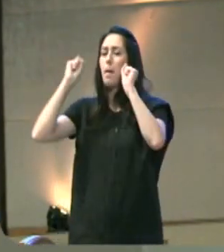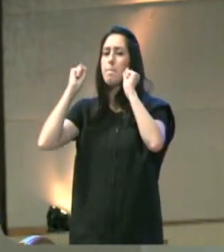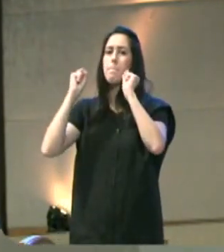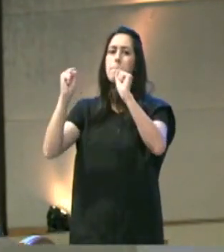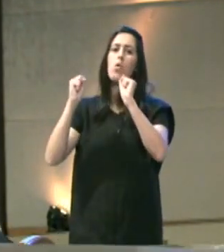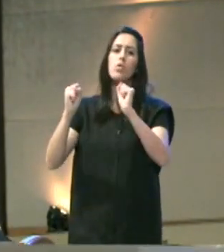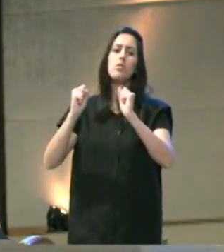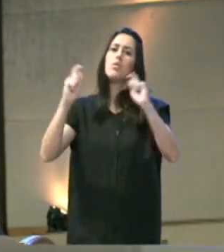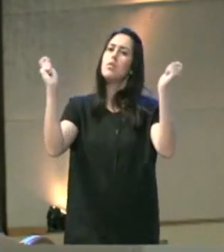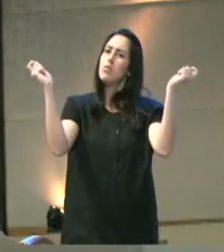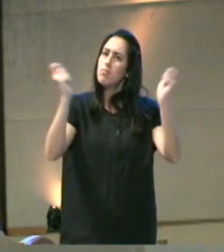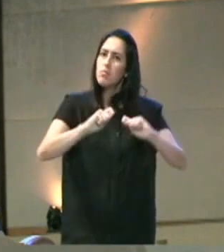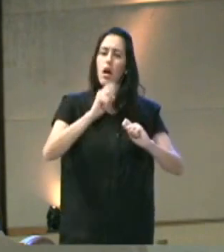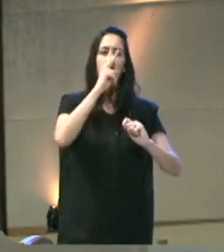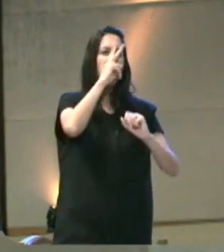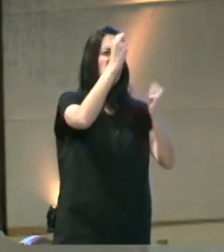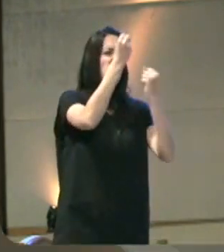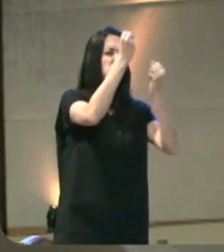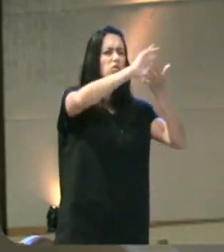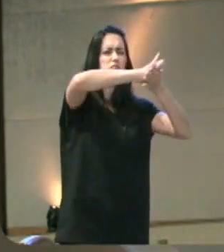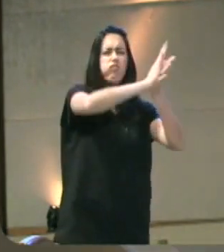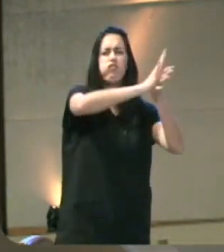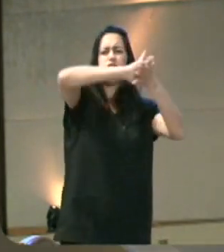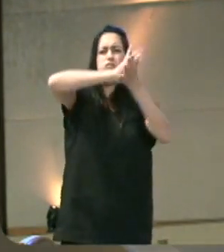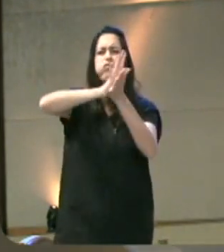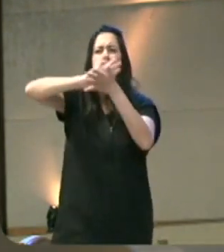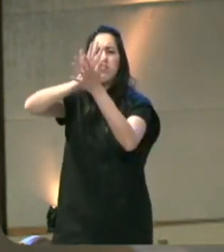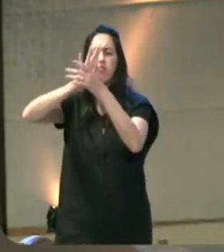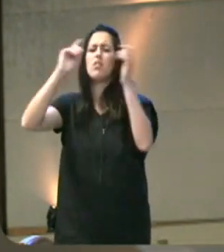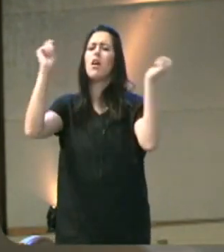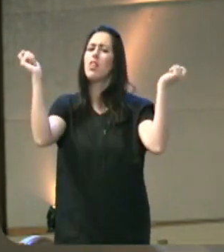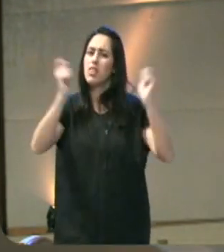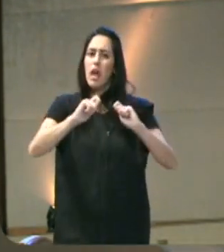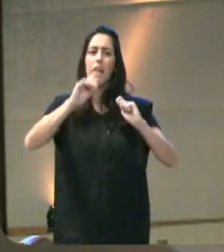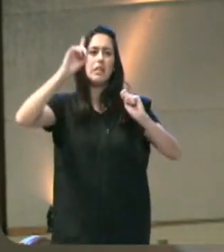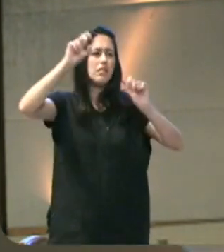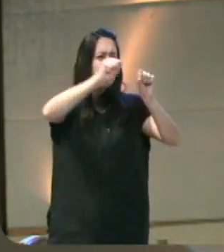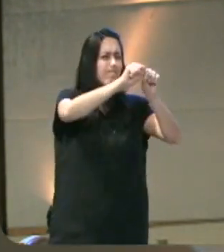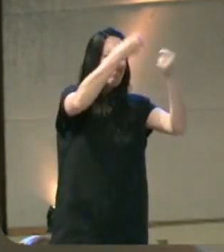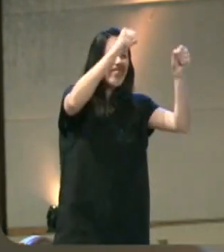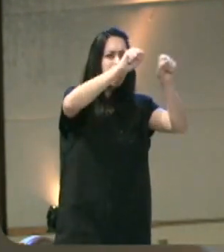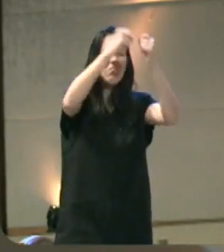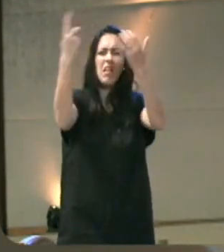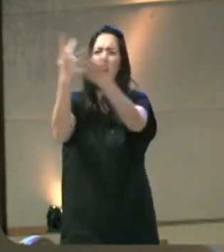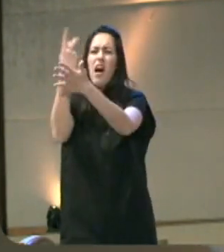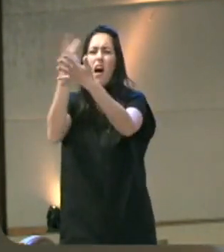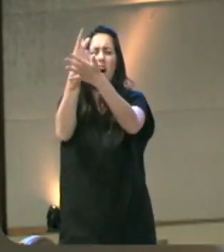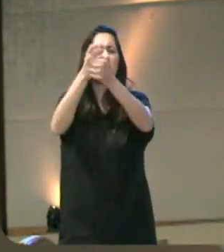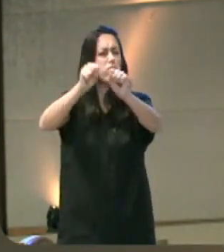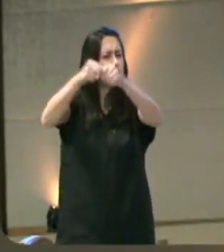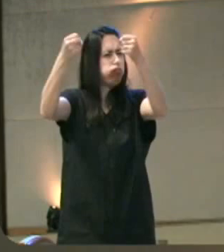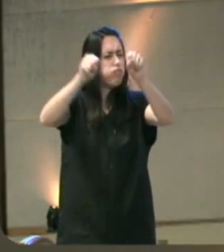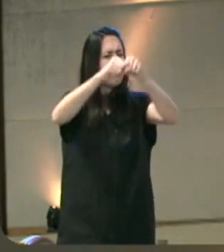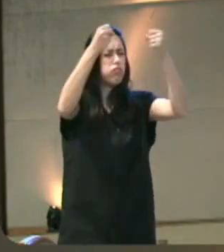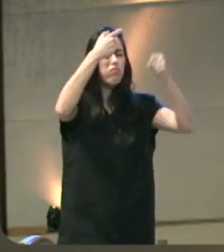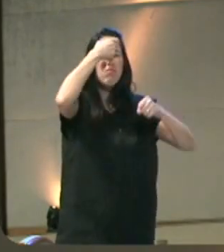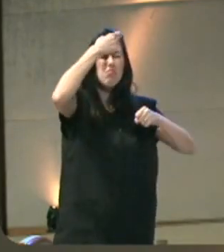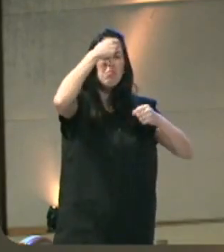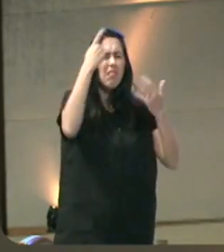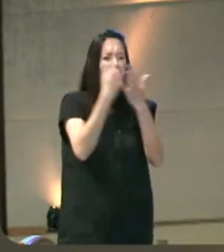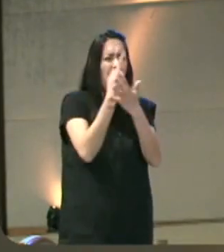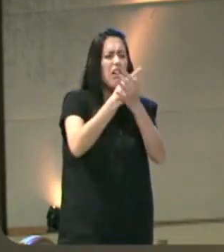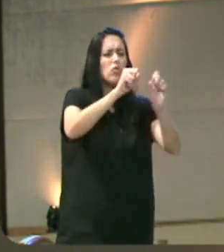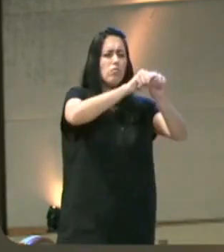destruir fortalezas. E aí o Senhor começa a quebrar esses postulados na mente da